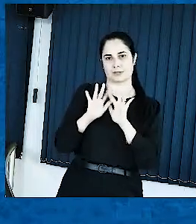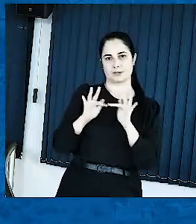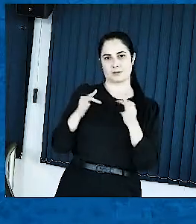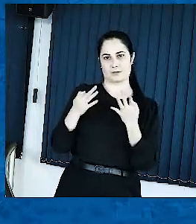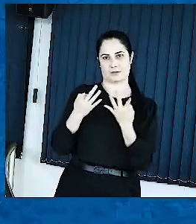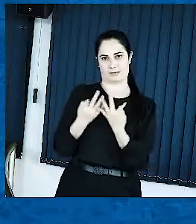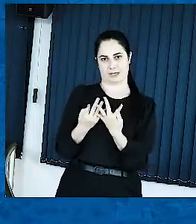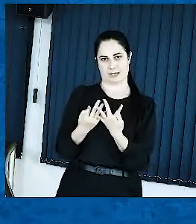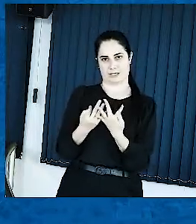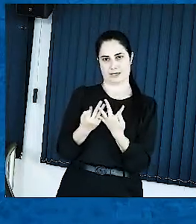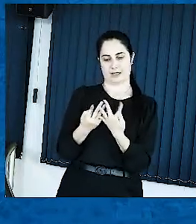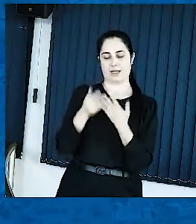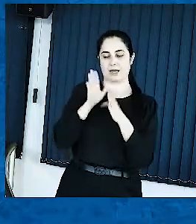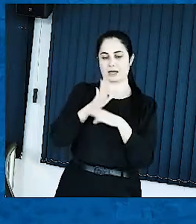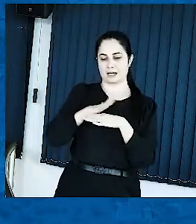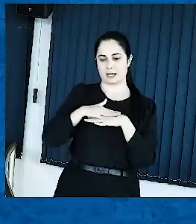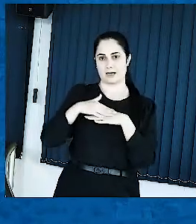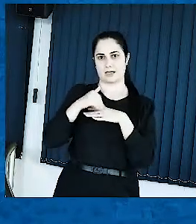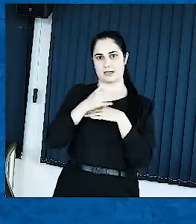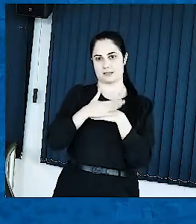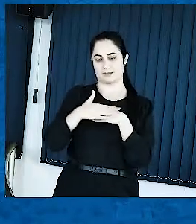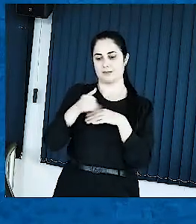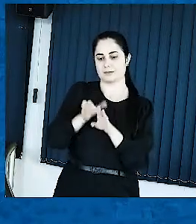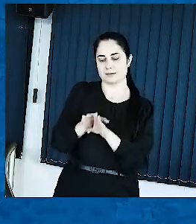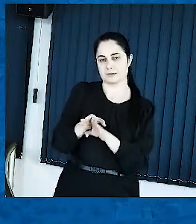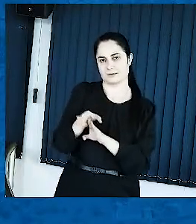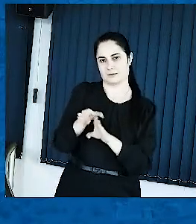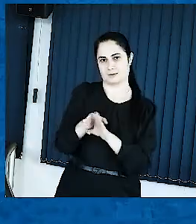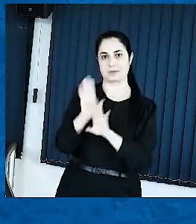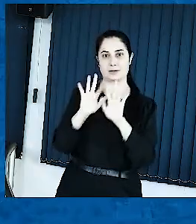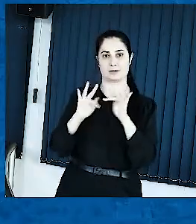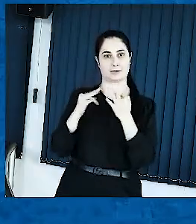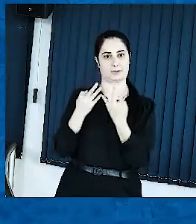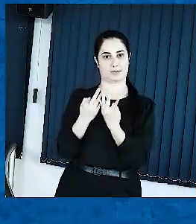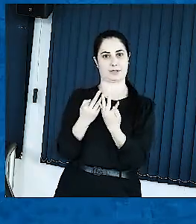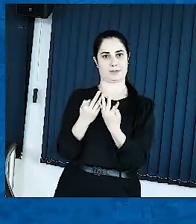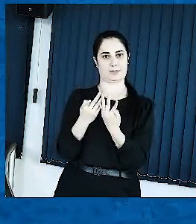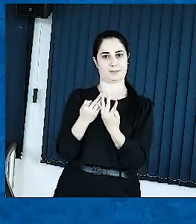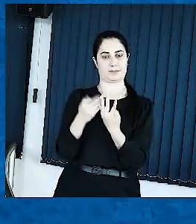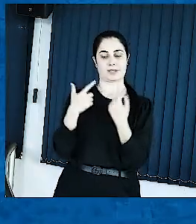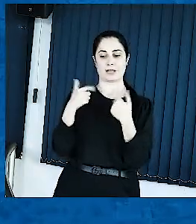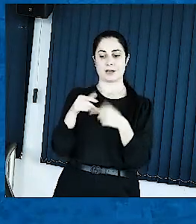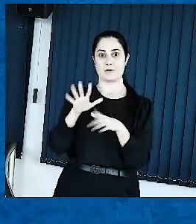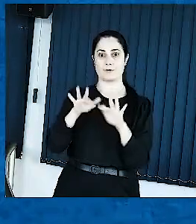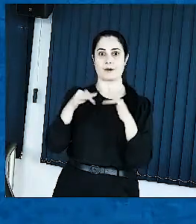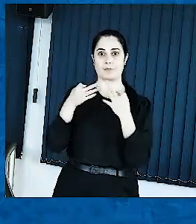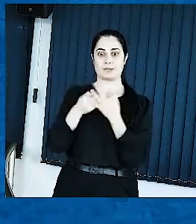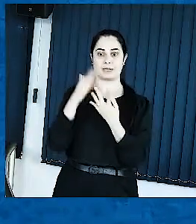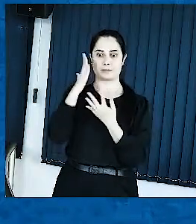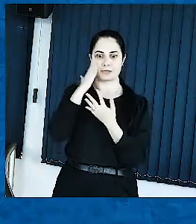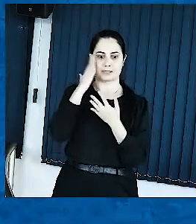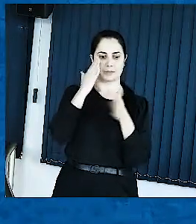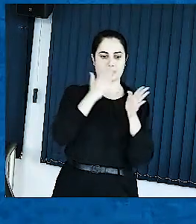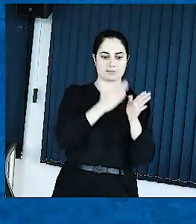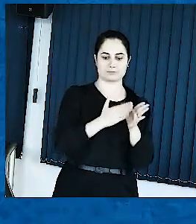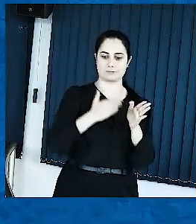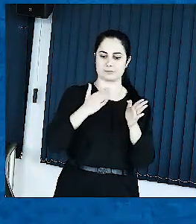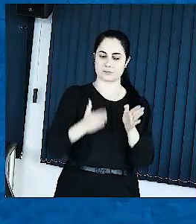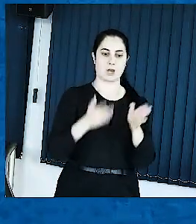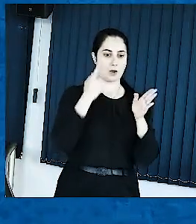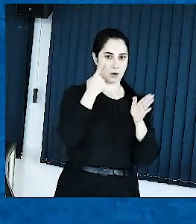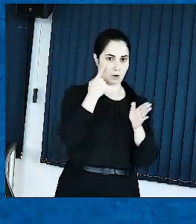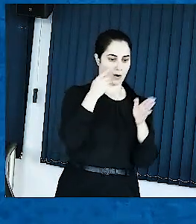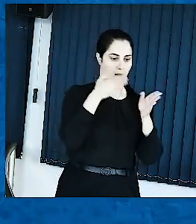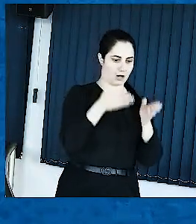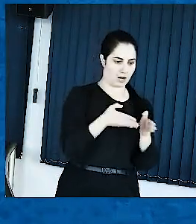com escuta e com orientação. Essa família precisa ser orientada, ela precisa ter um fluxo para seguir.